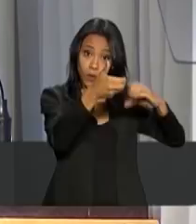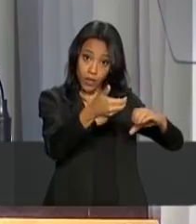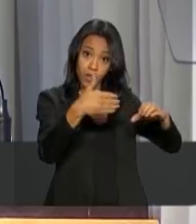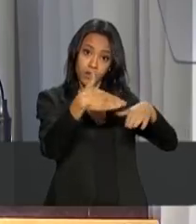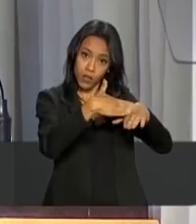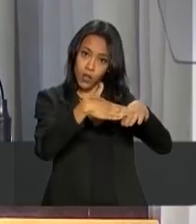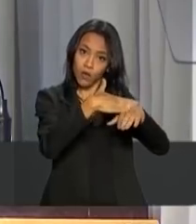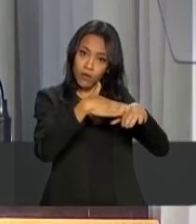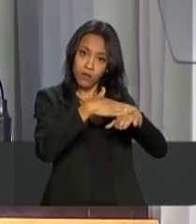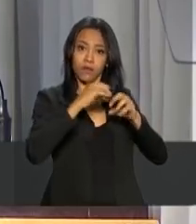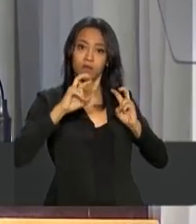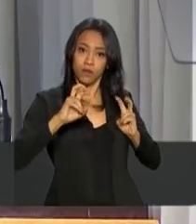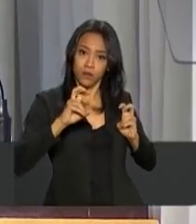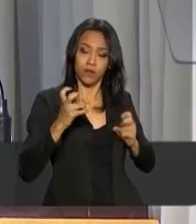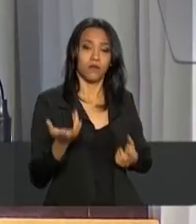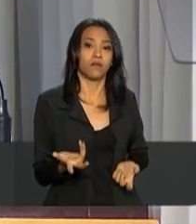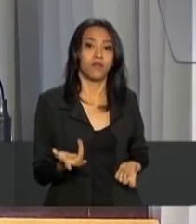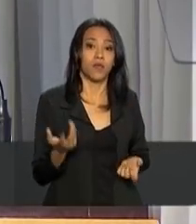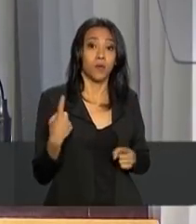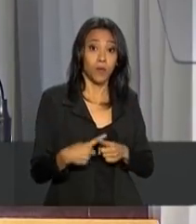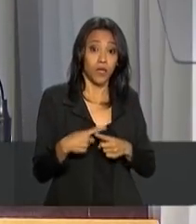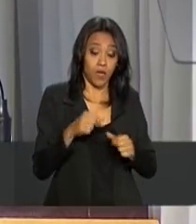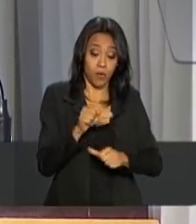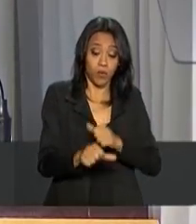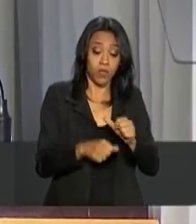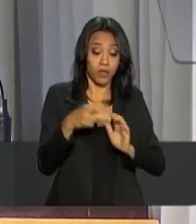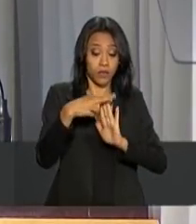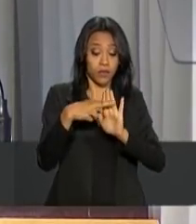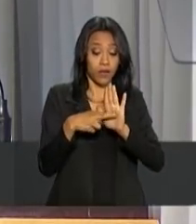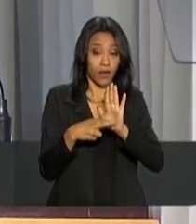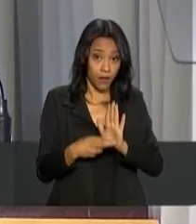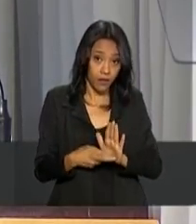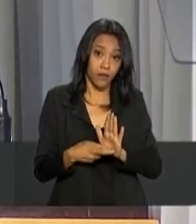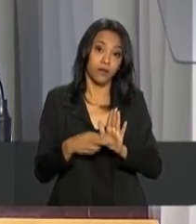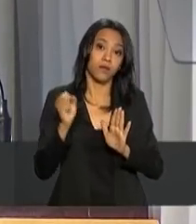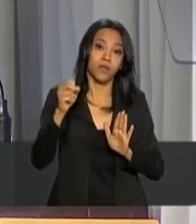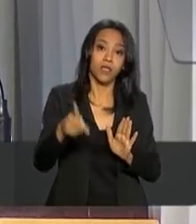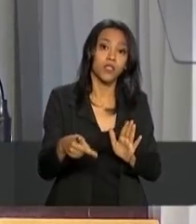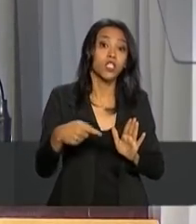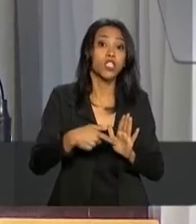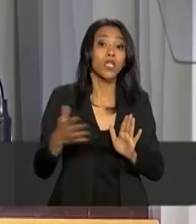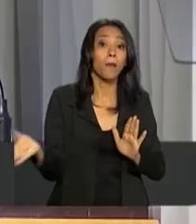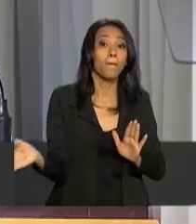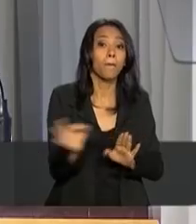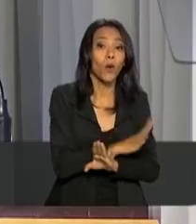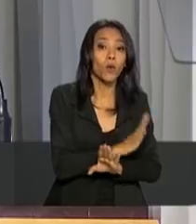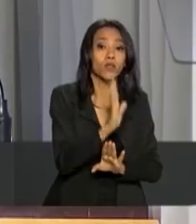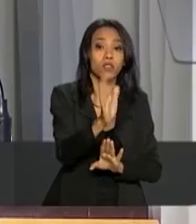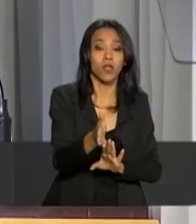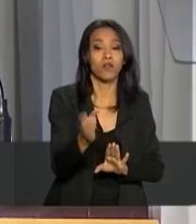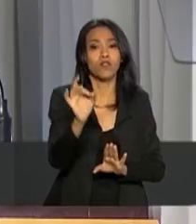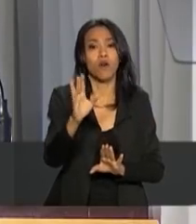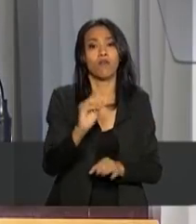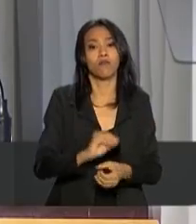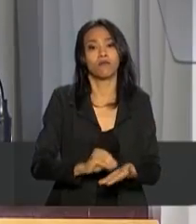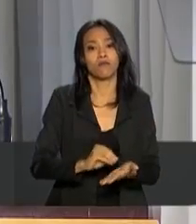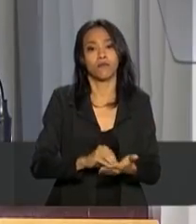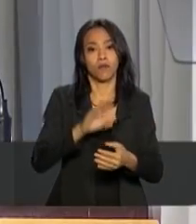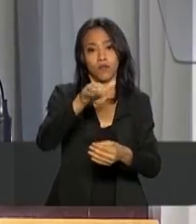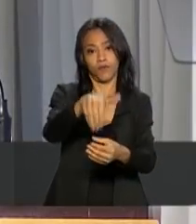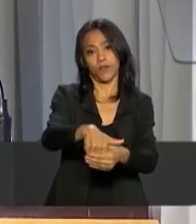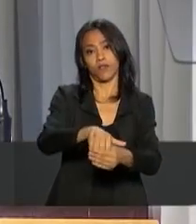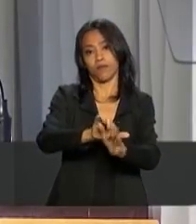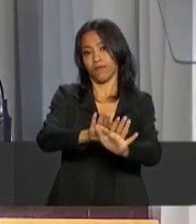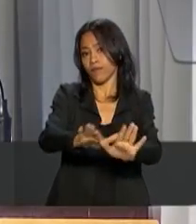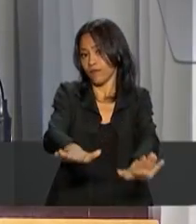Né? Porque ela, a reforma da Previdência, está formatada, está pronta para ser votada. Né? Inteiramente pronta. Basta votar